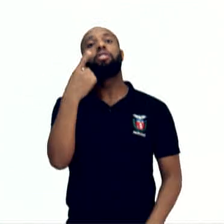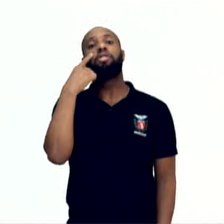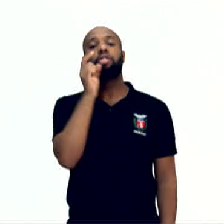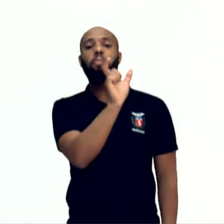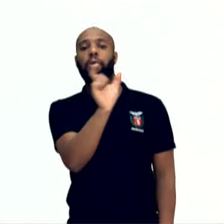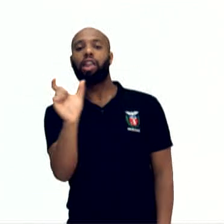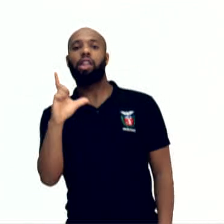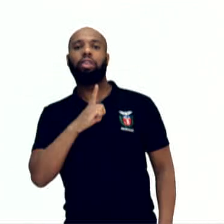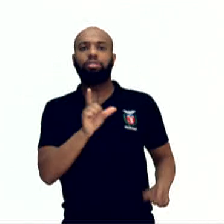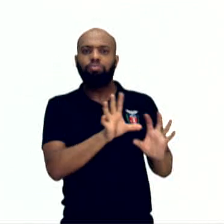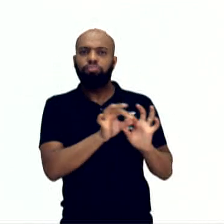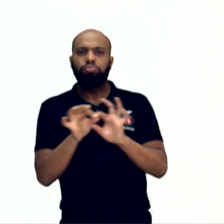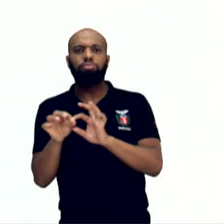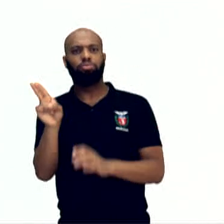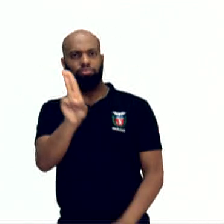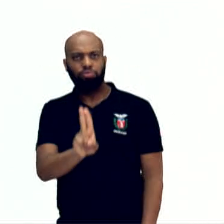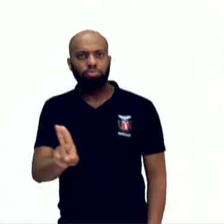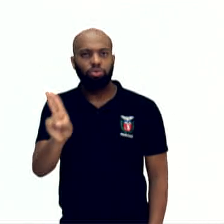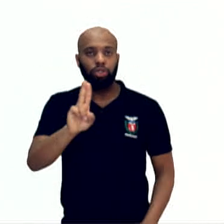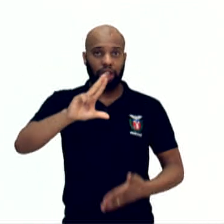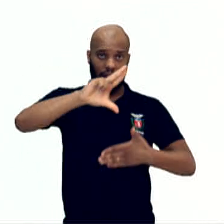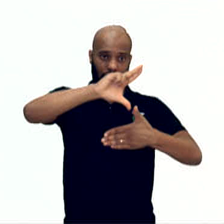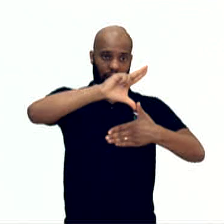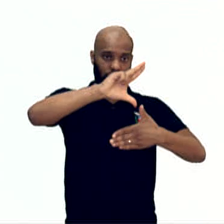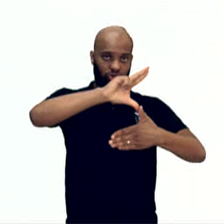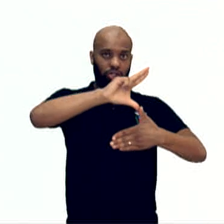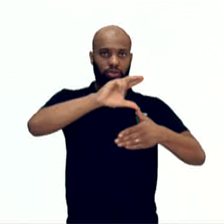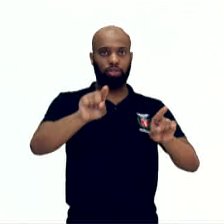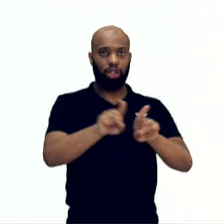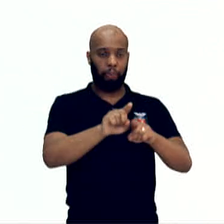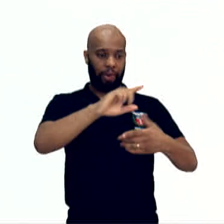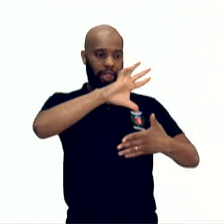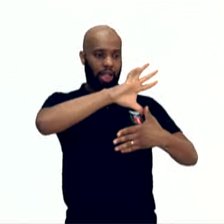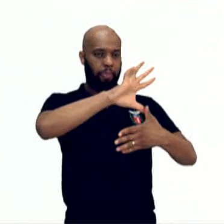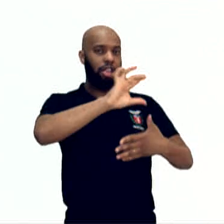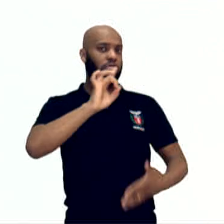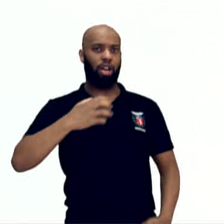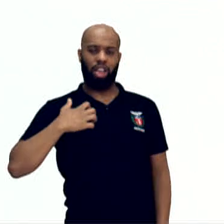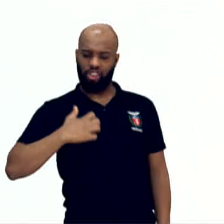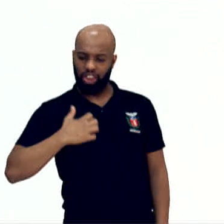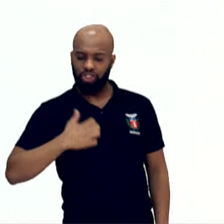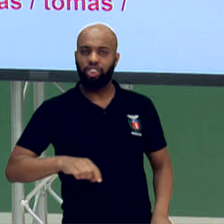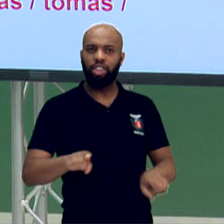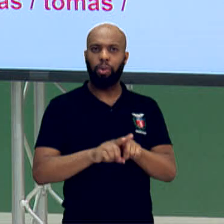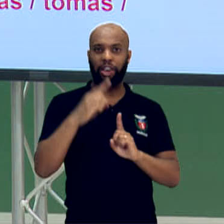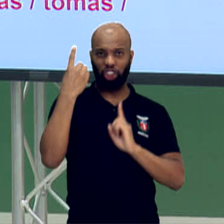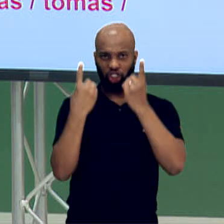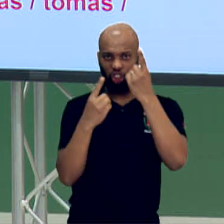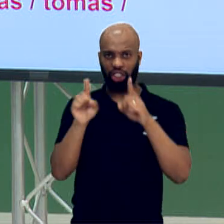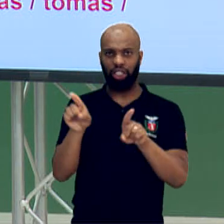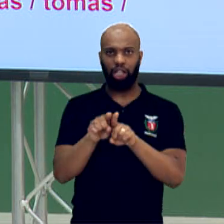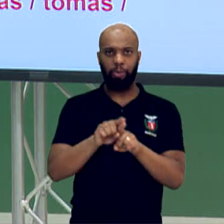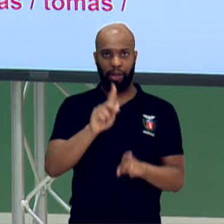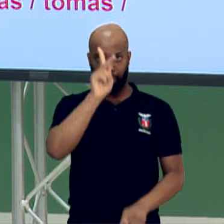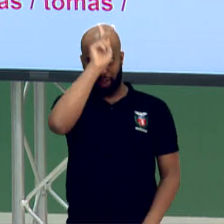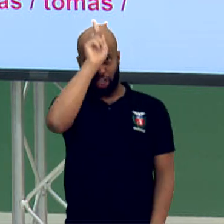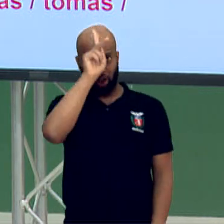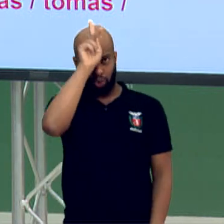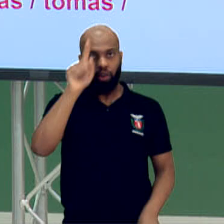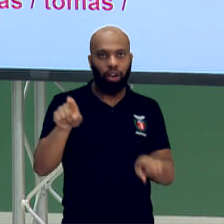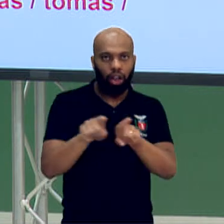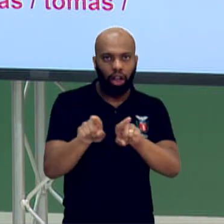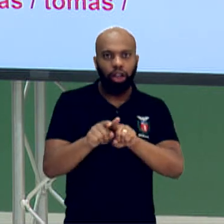palavras dentro do contexto de uso latino-americano. Talvez só da Argentina, ou da Argentina e do Chile, do Peru,